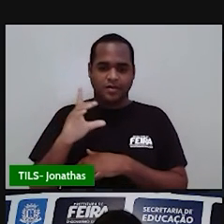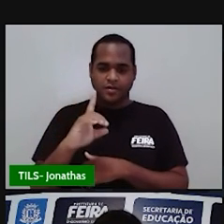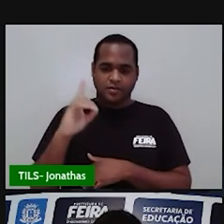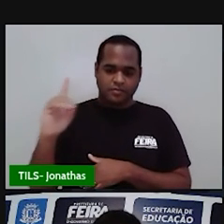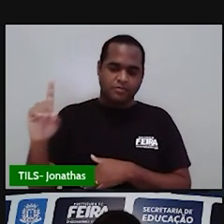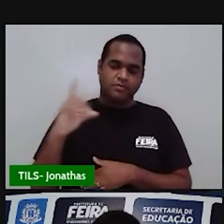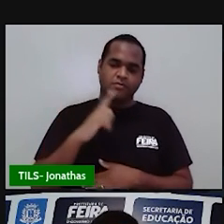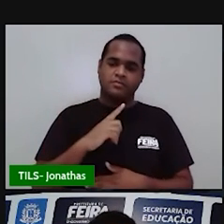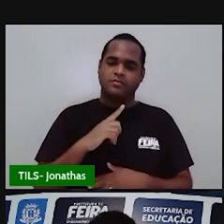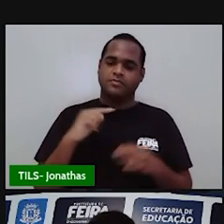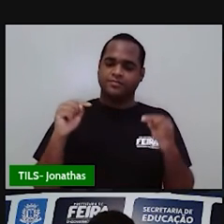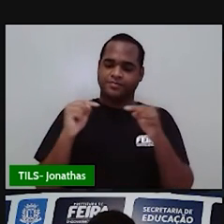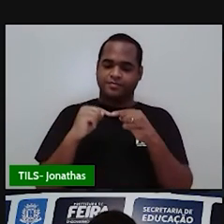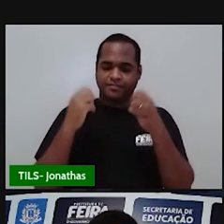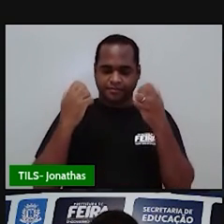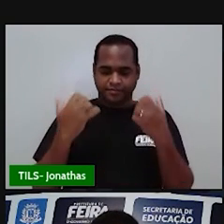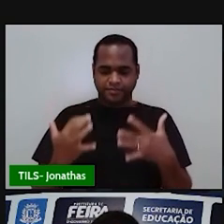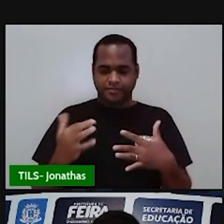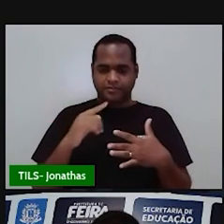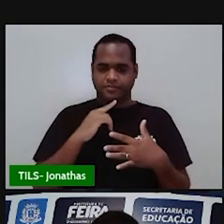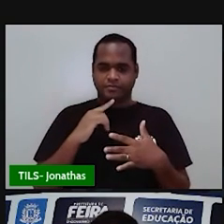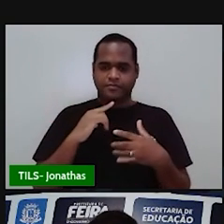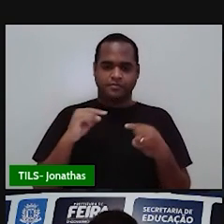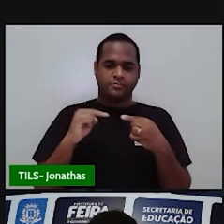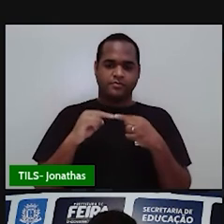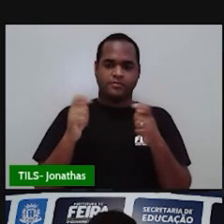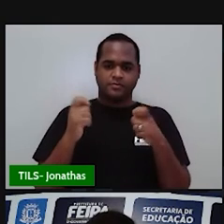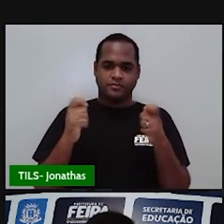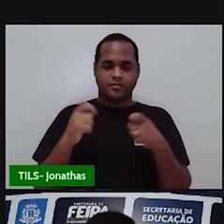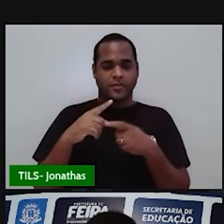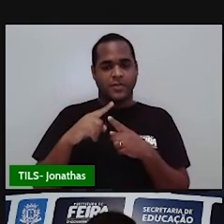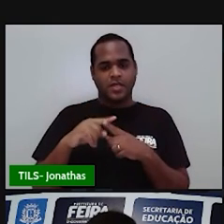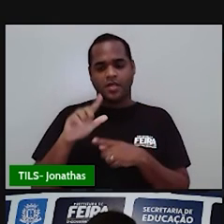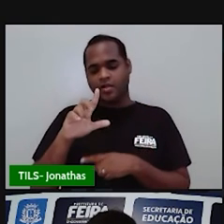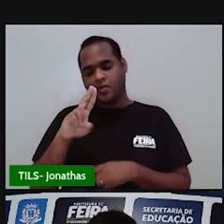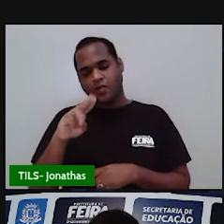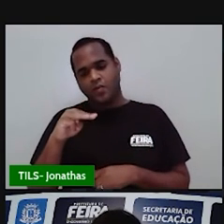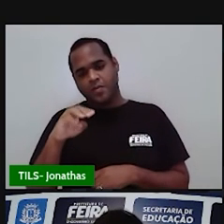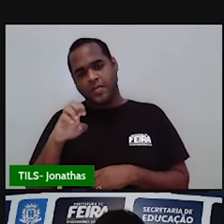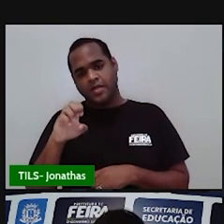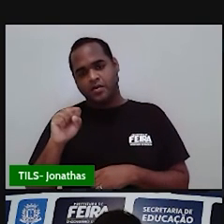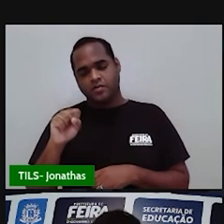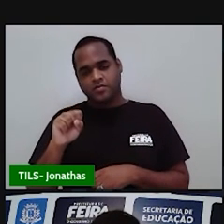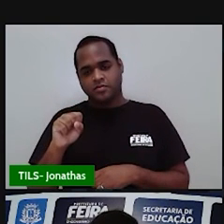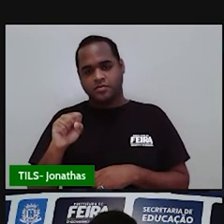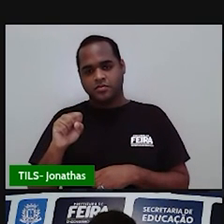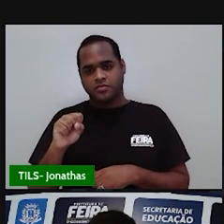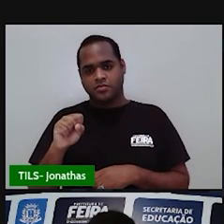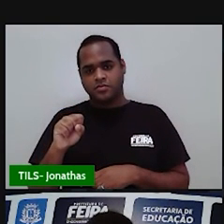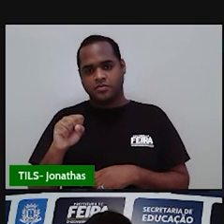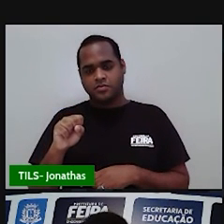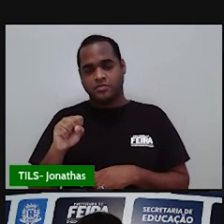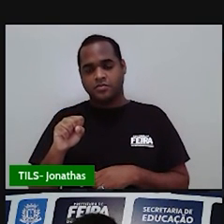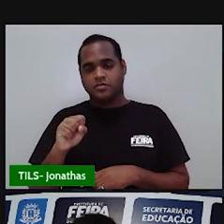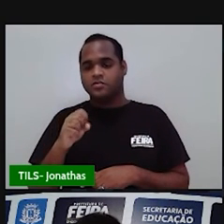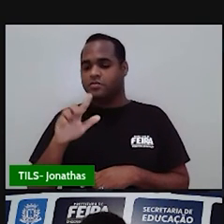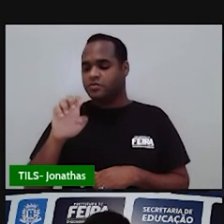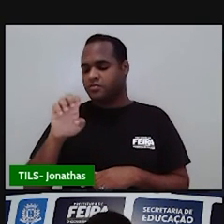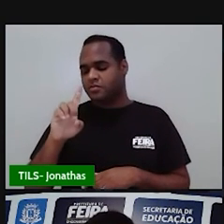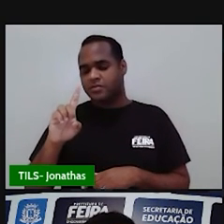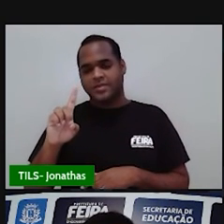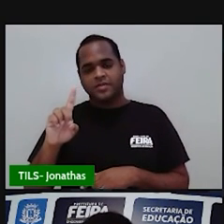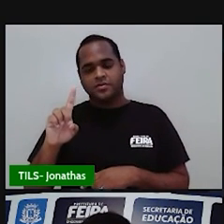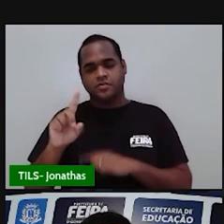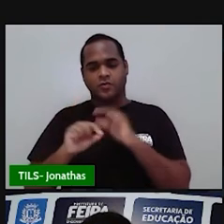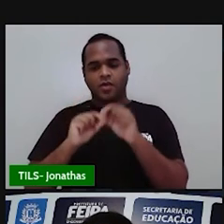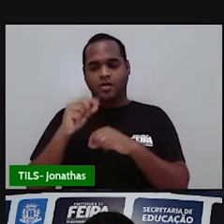vezes não vem a potência, talvez venha a quantidade de lumens. Então, por exemplo, ali, ó, na de LED,